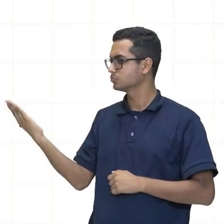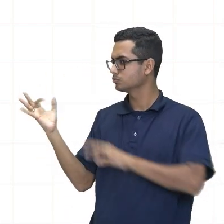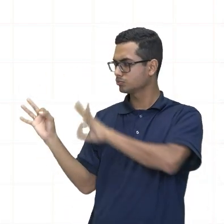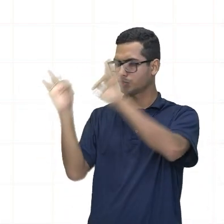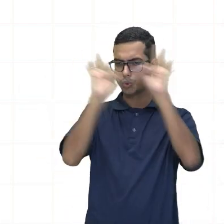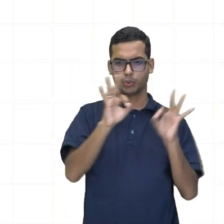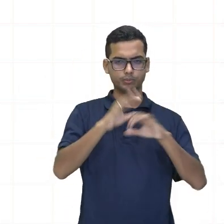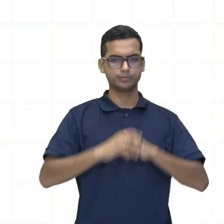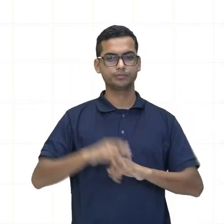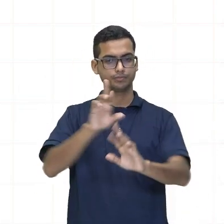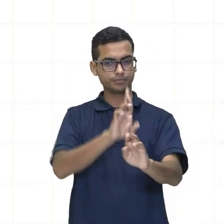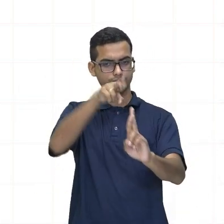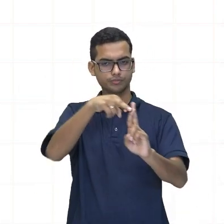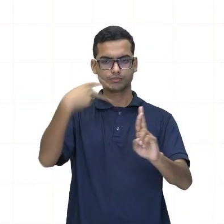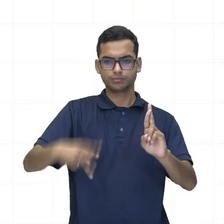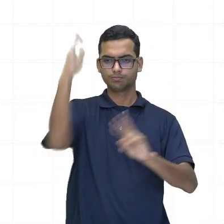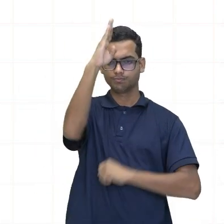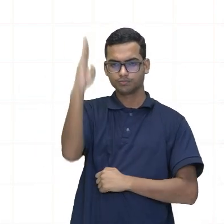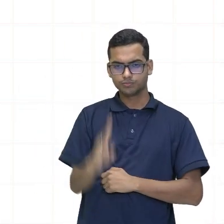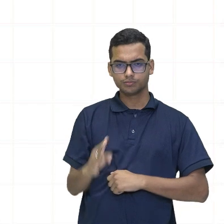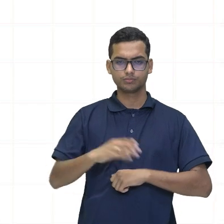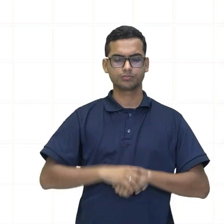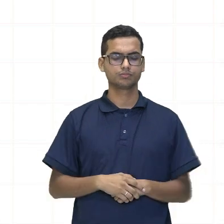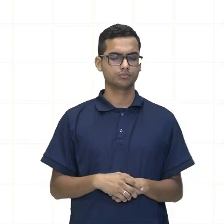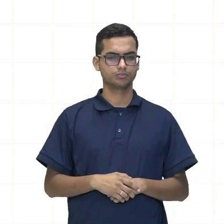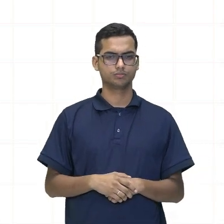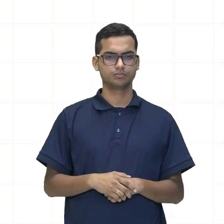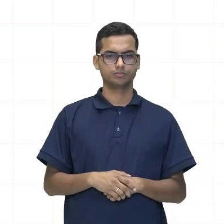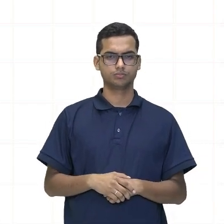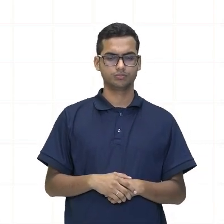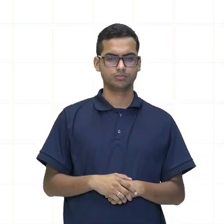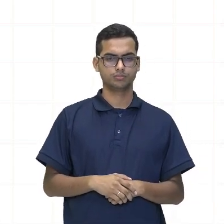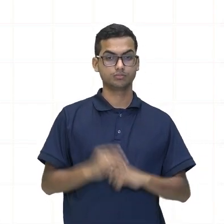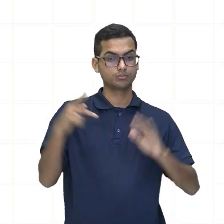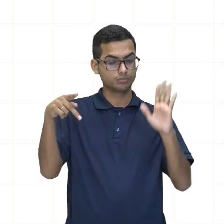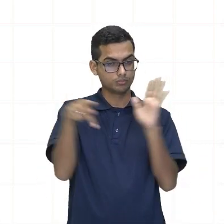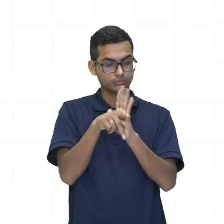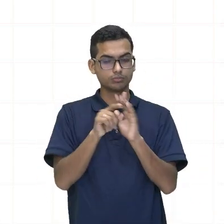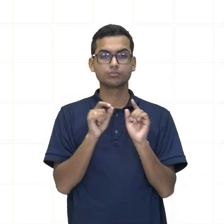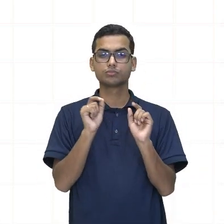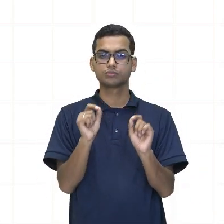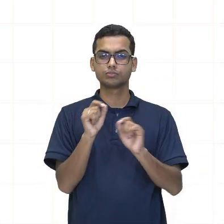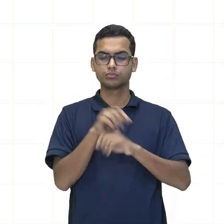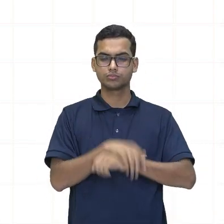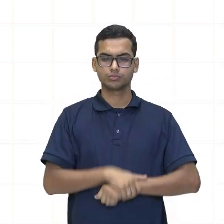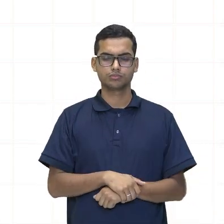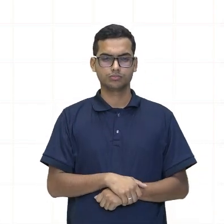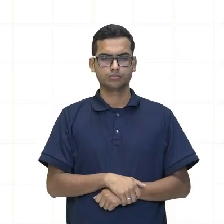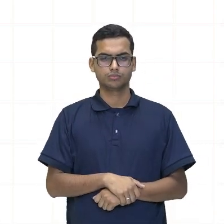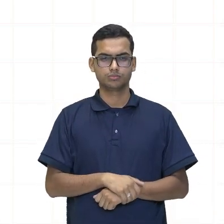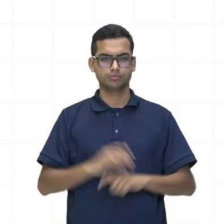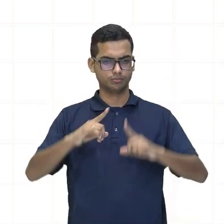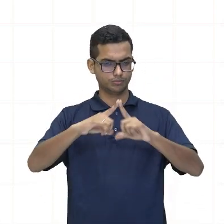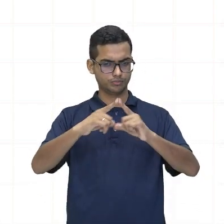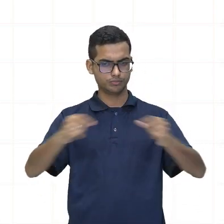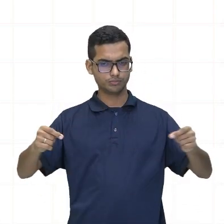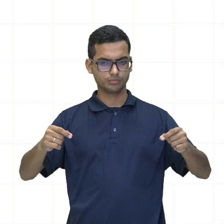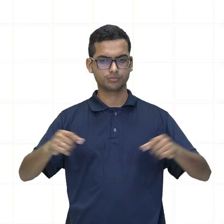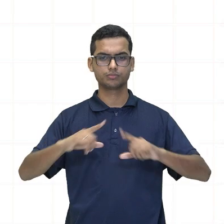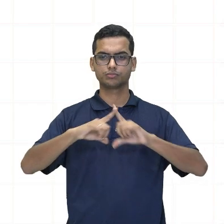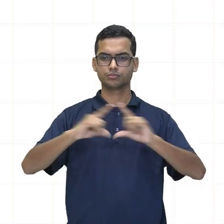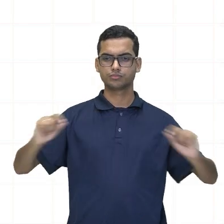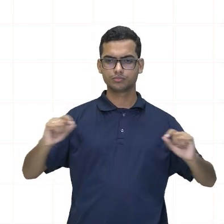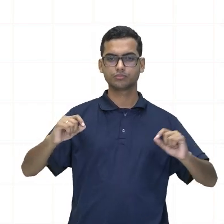horário de referência do Brasil, que é o fuso de Brasília. E o Amazonas, ele está localizado aí